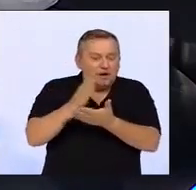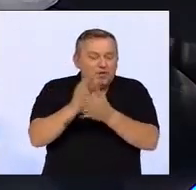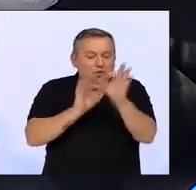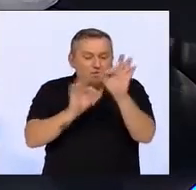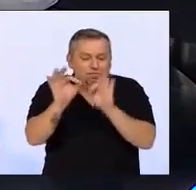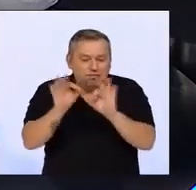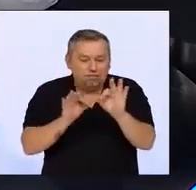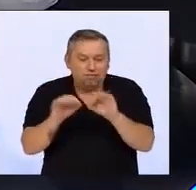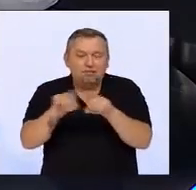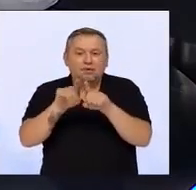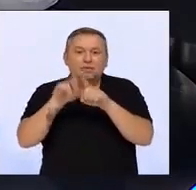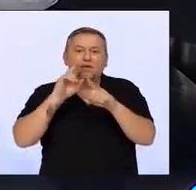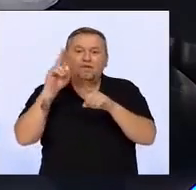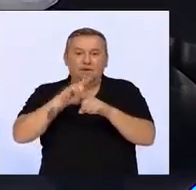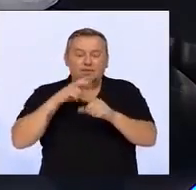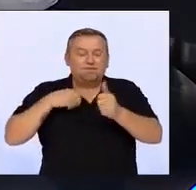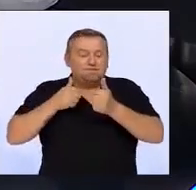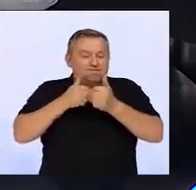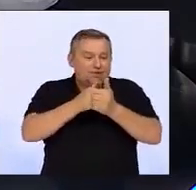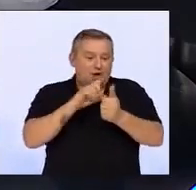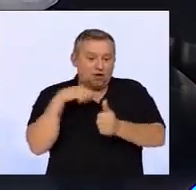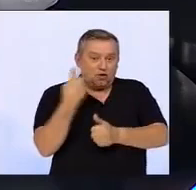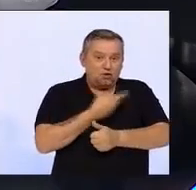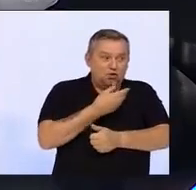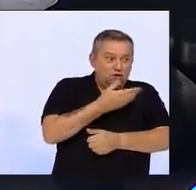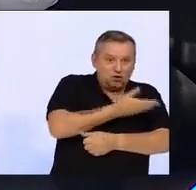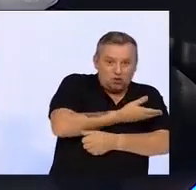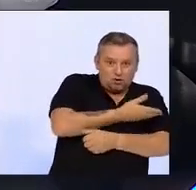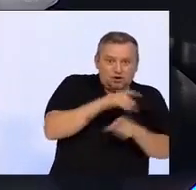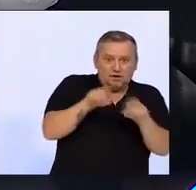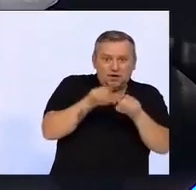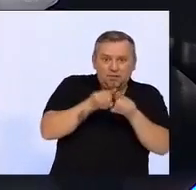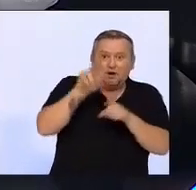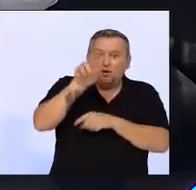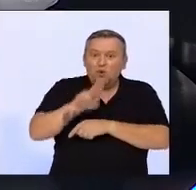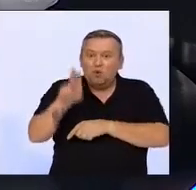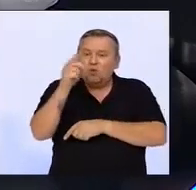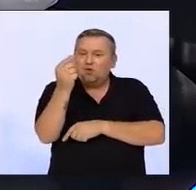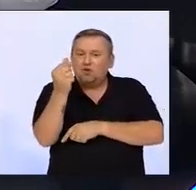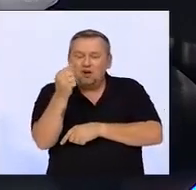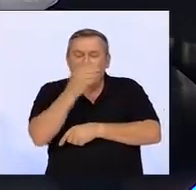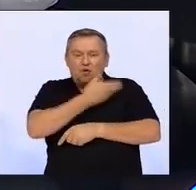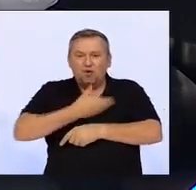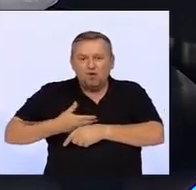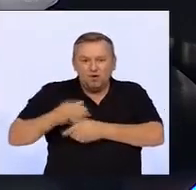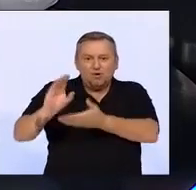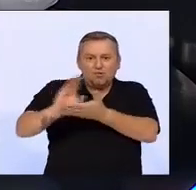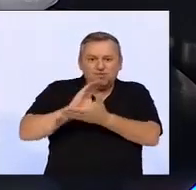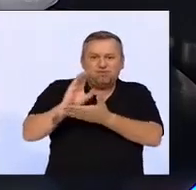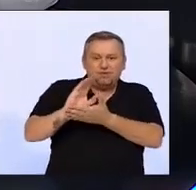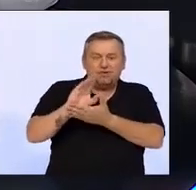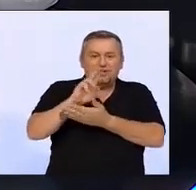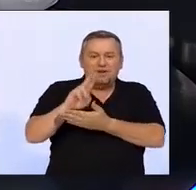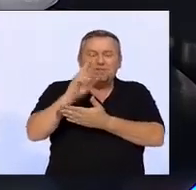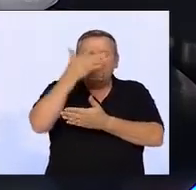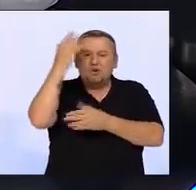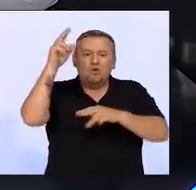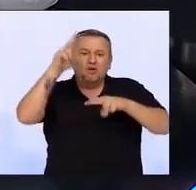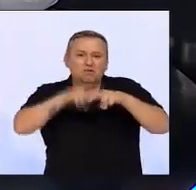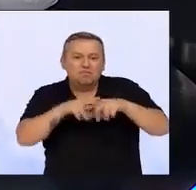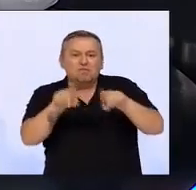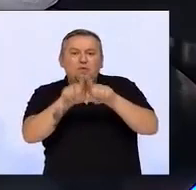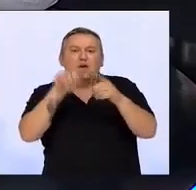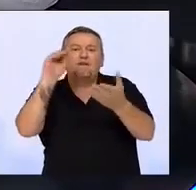e ainda vendo que aqui no nós tem problemas em relação ao mau uso de recursos públicos, que está dando muita gente na cadeia, e ainda a